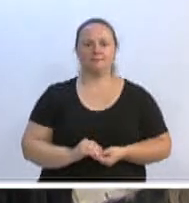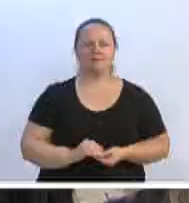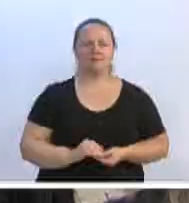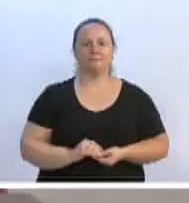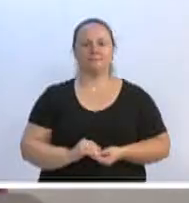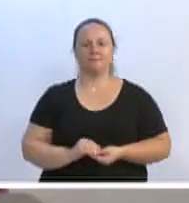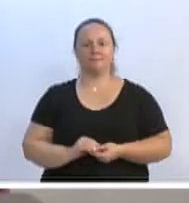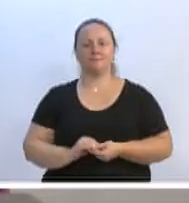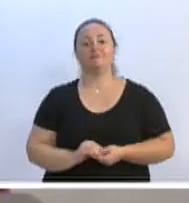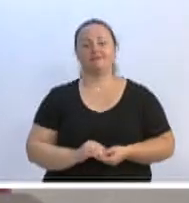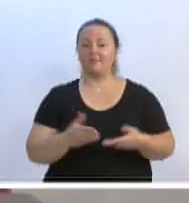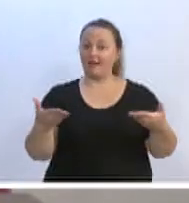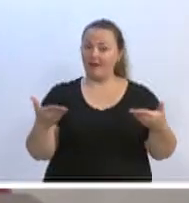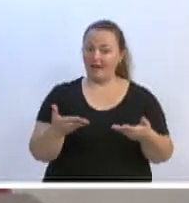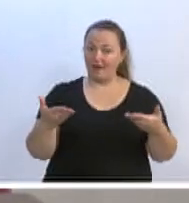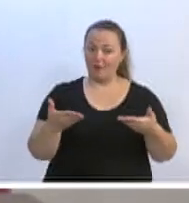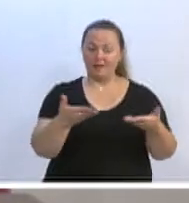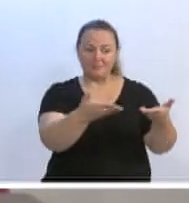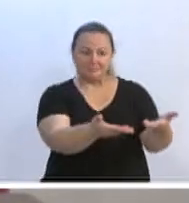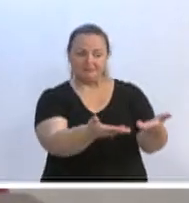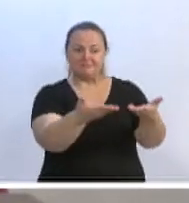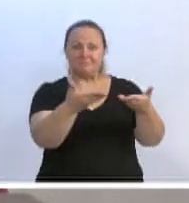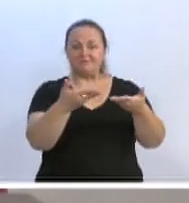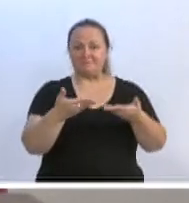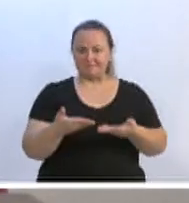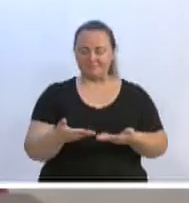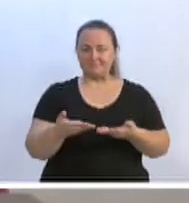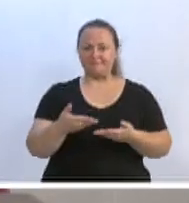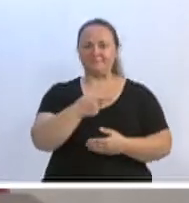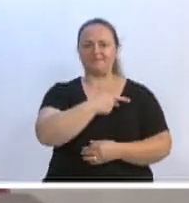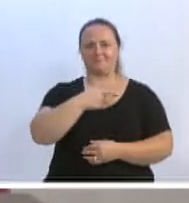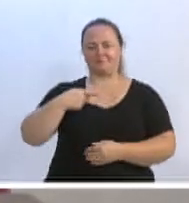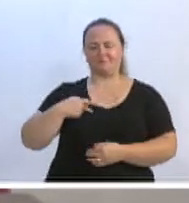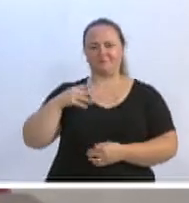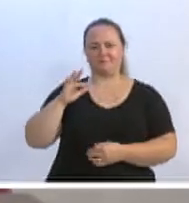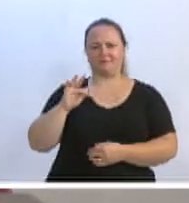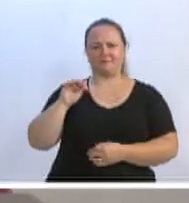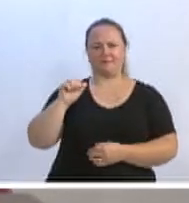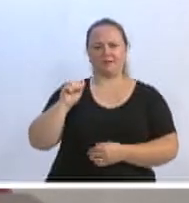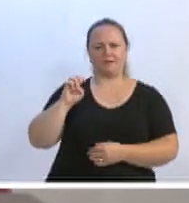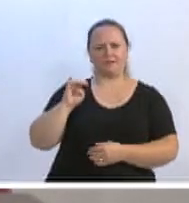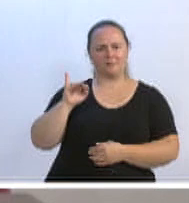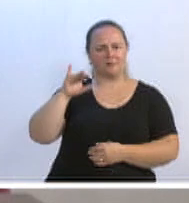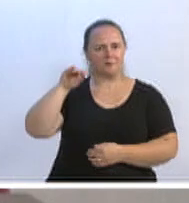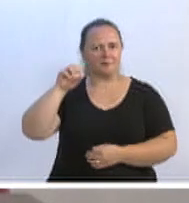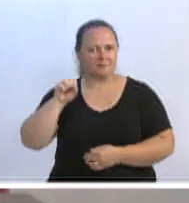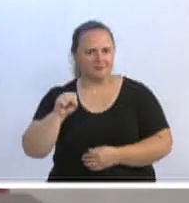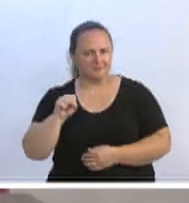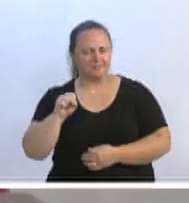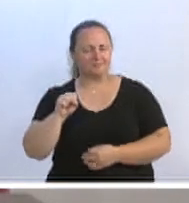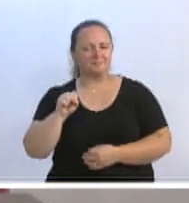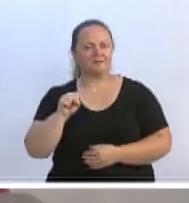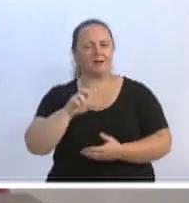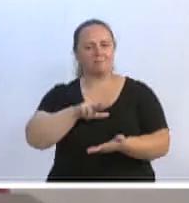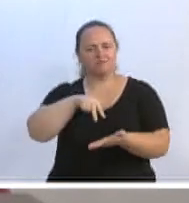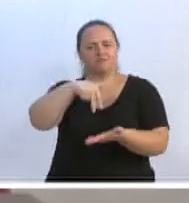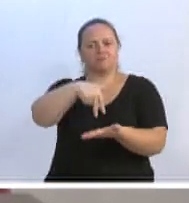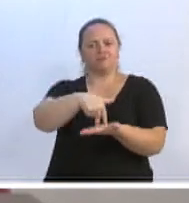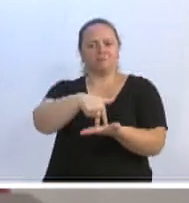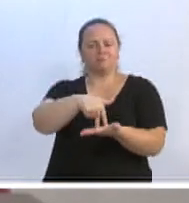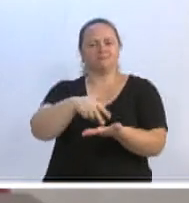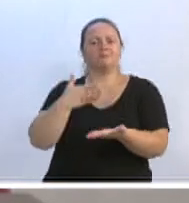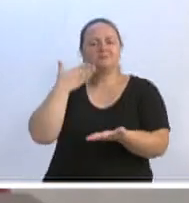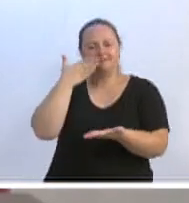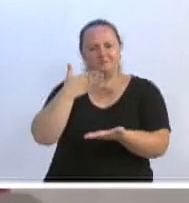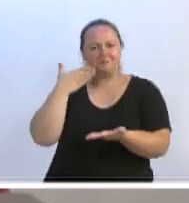Nesse momento, convidamos o pastor Fádios Magnífico Saraújo Alvim para fazer o uso da palavra nessa